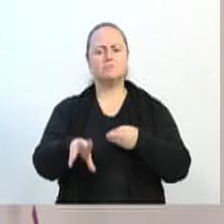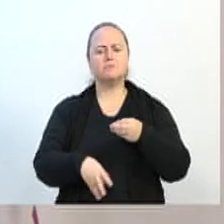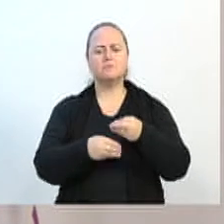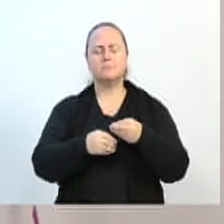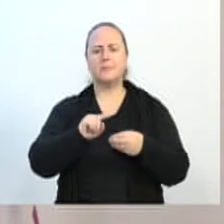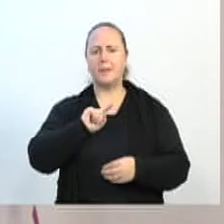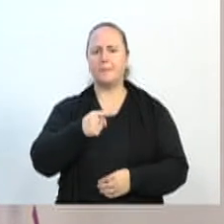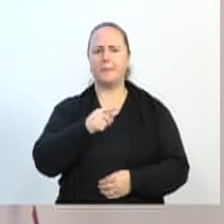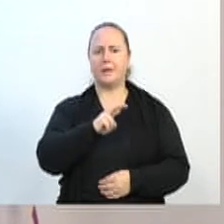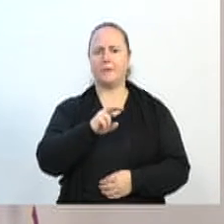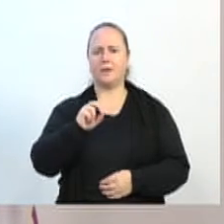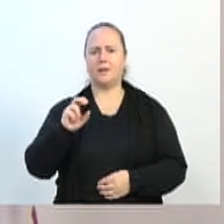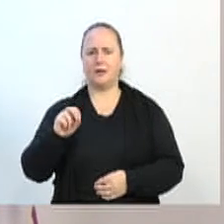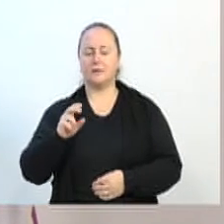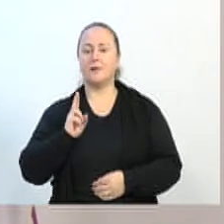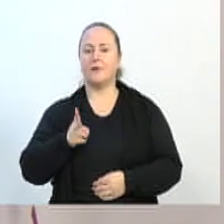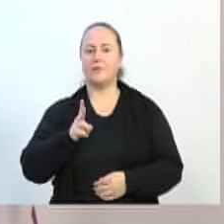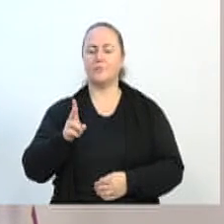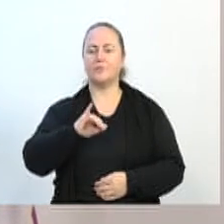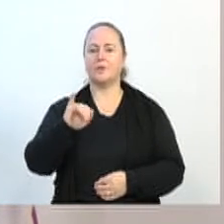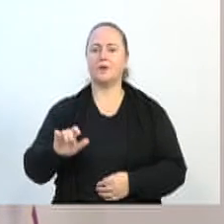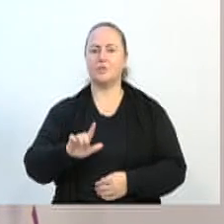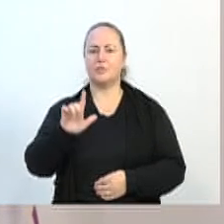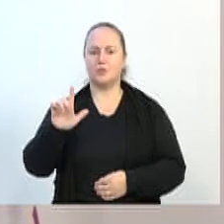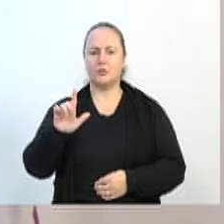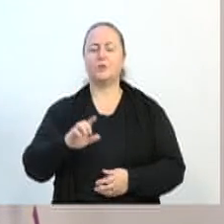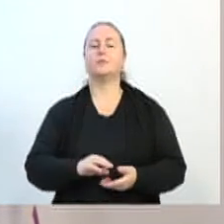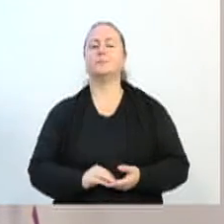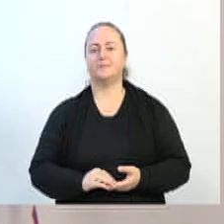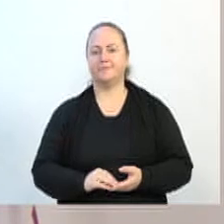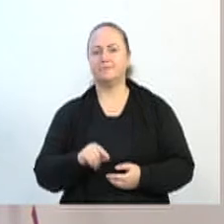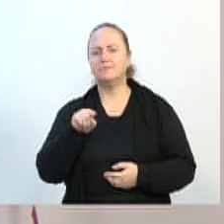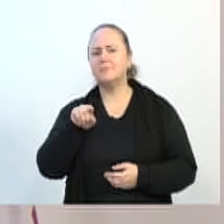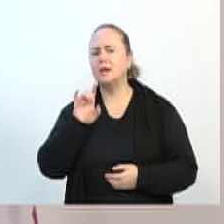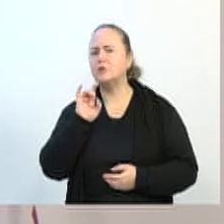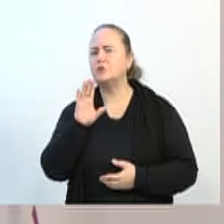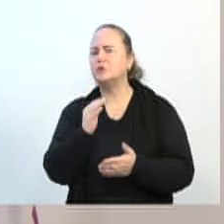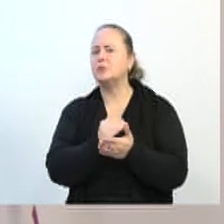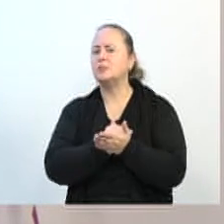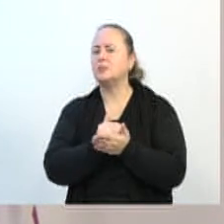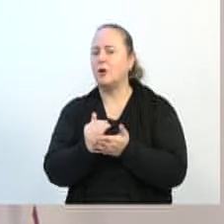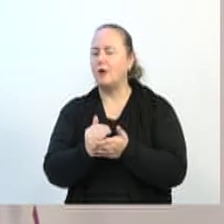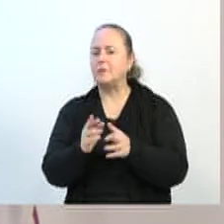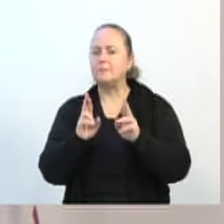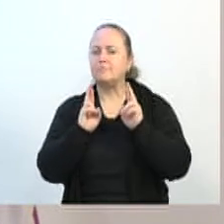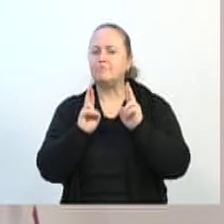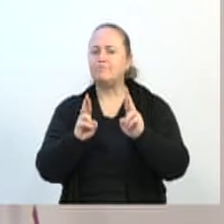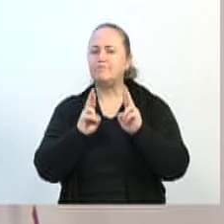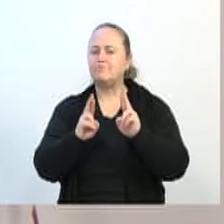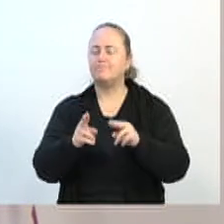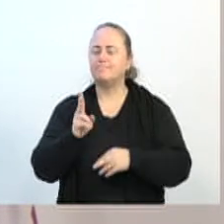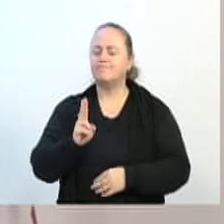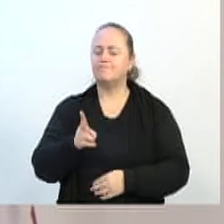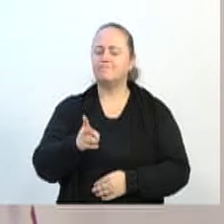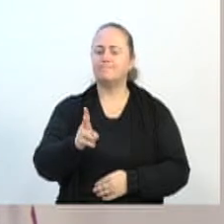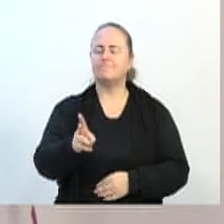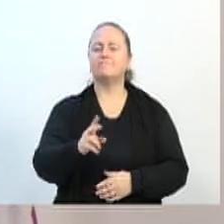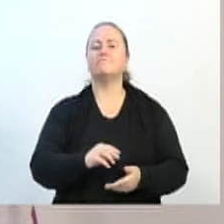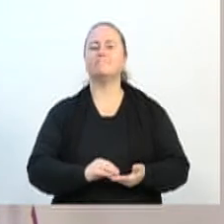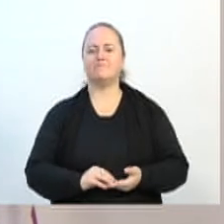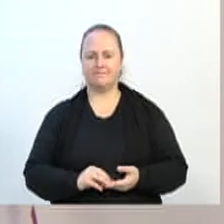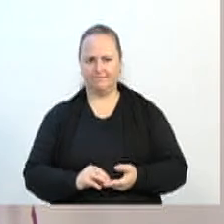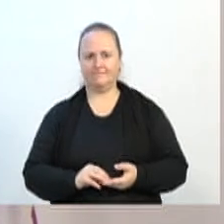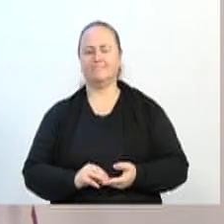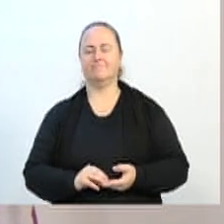dando continuidade no mês de julho. É só o início, mas eu torço que essas ações sejam permanentes e atinjam quem